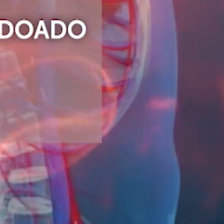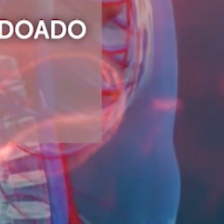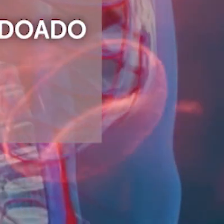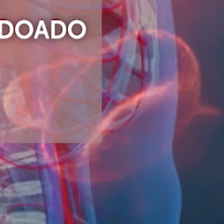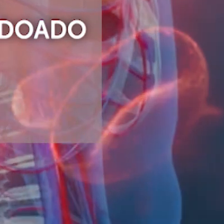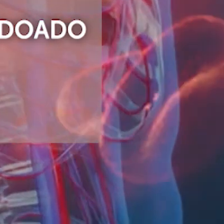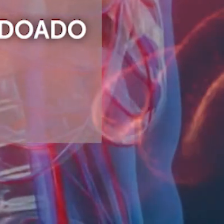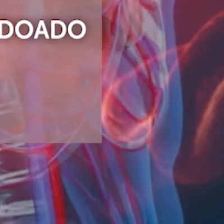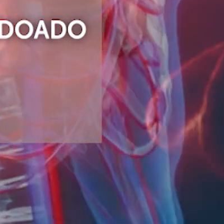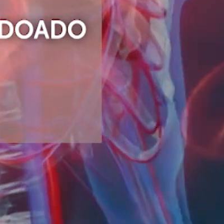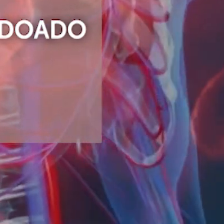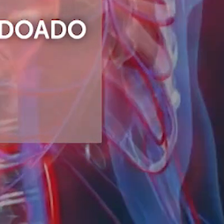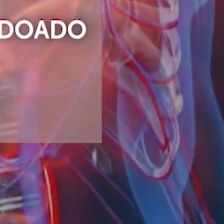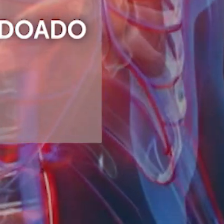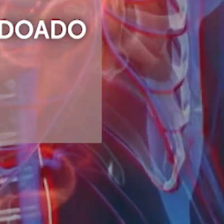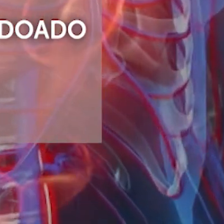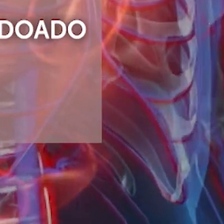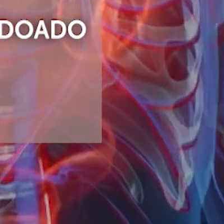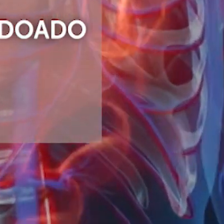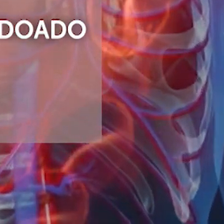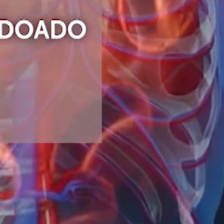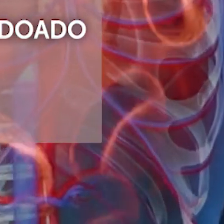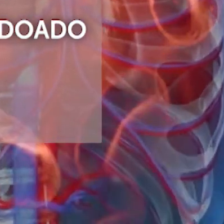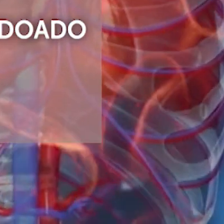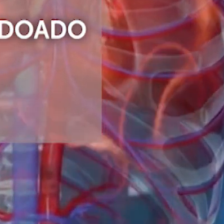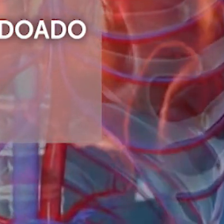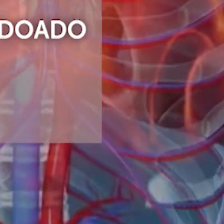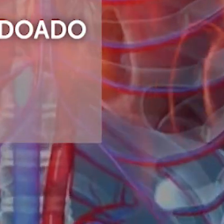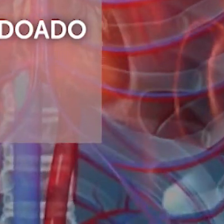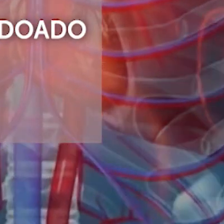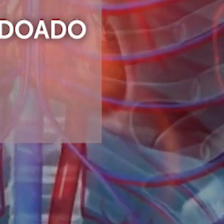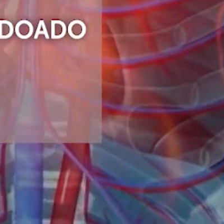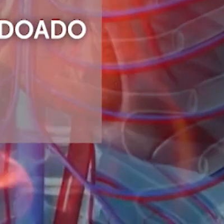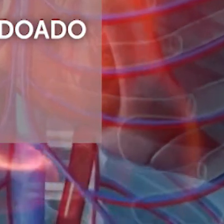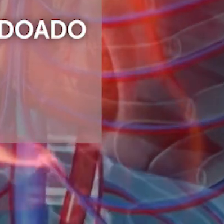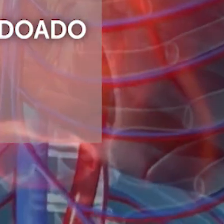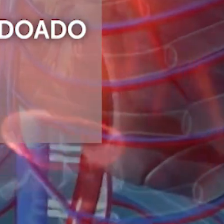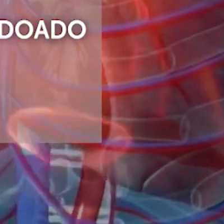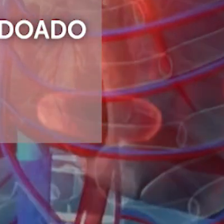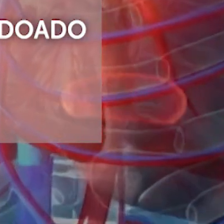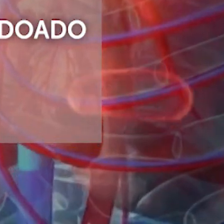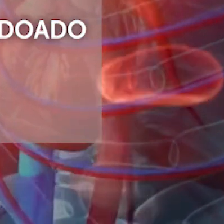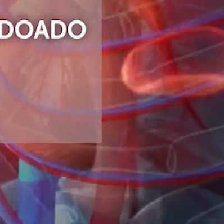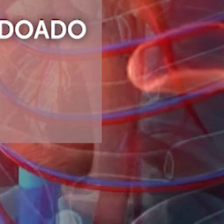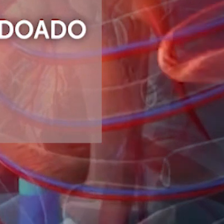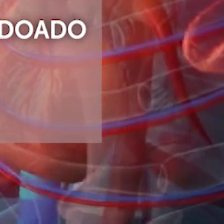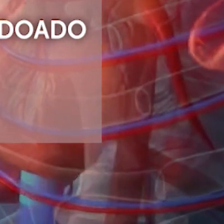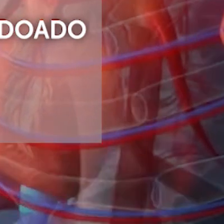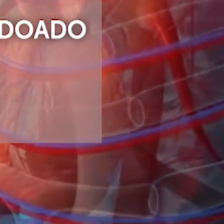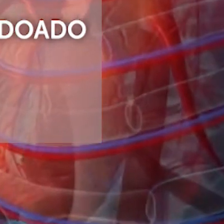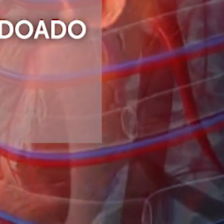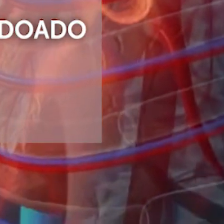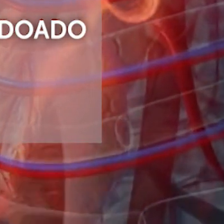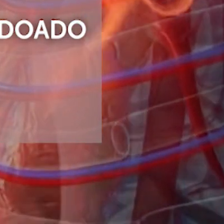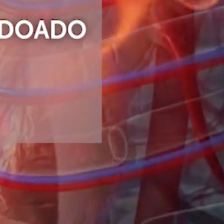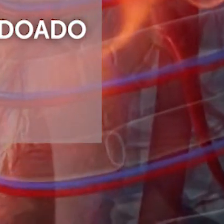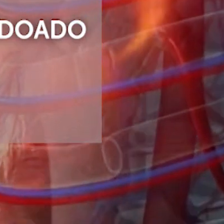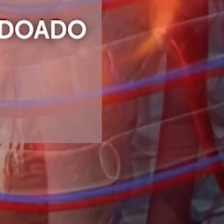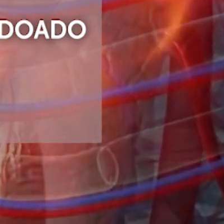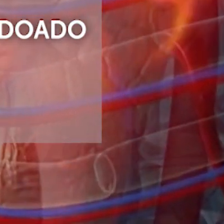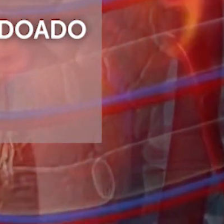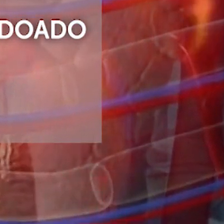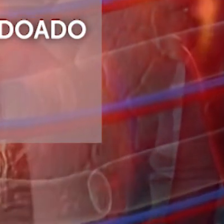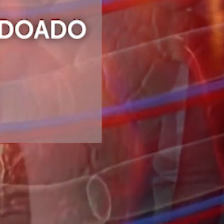no máximo 450 mililitros são coletados. Em até 12 semanas, o